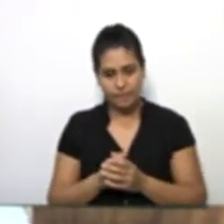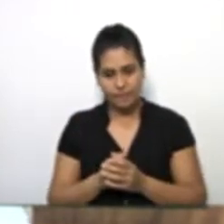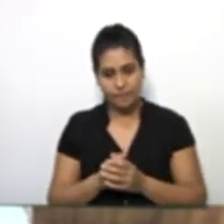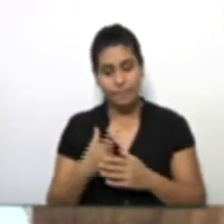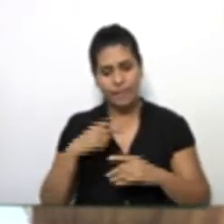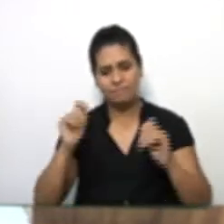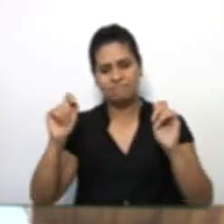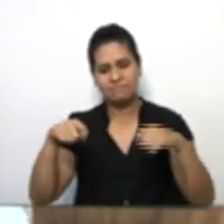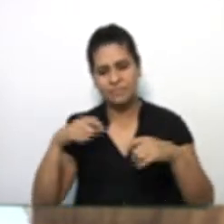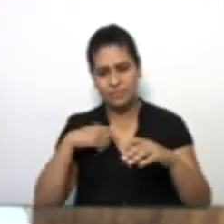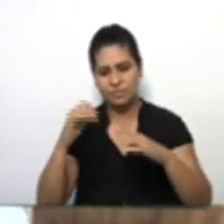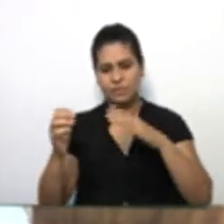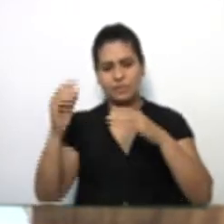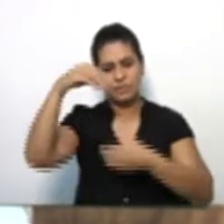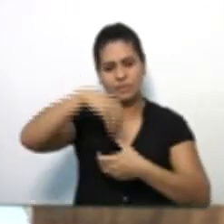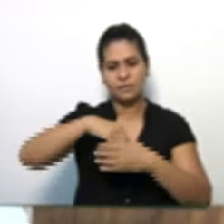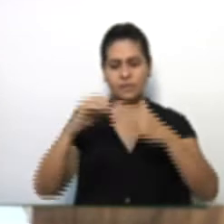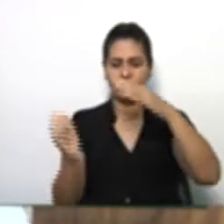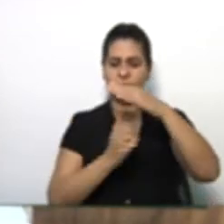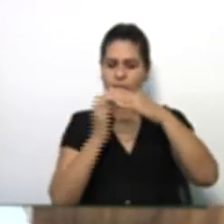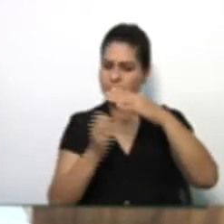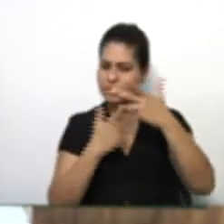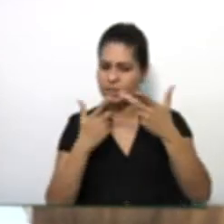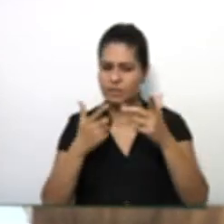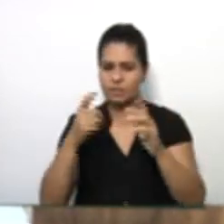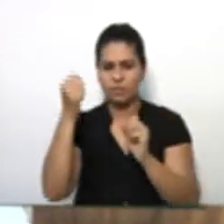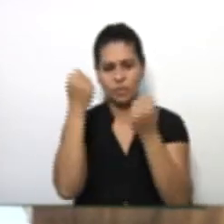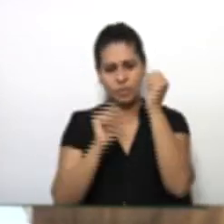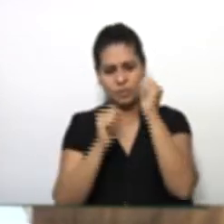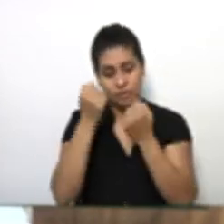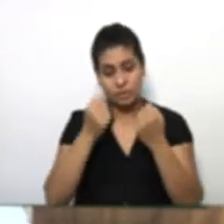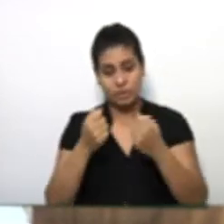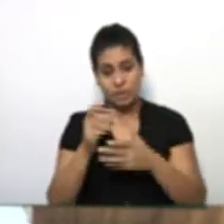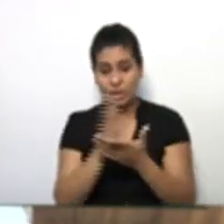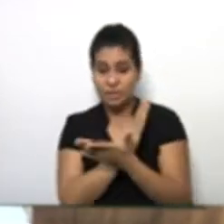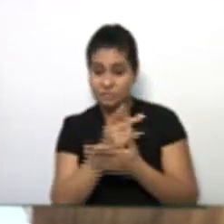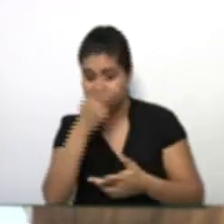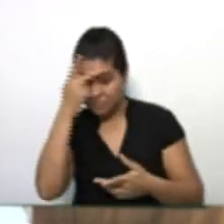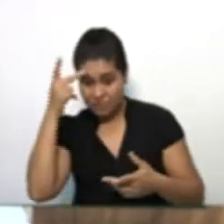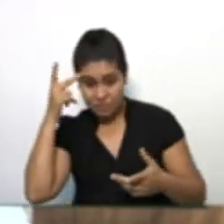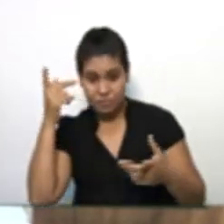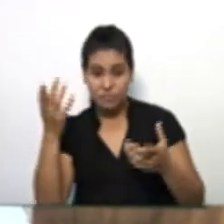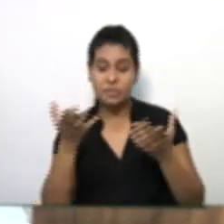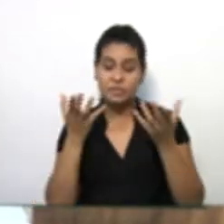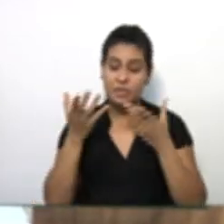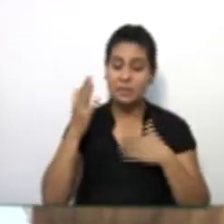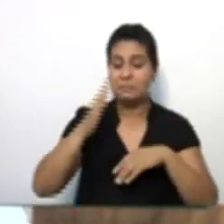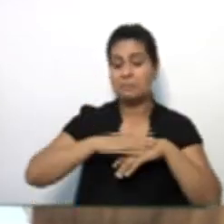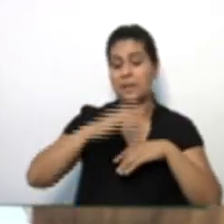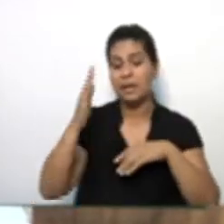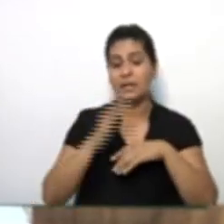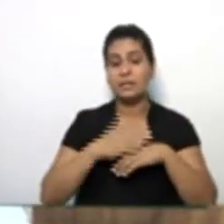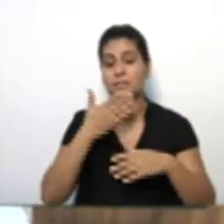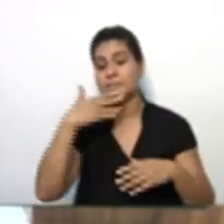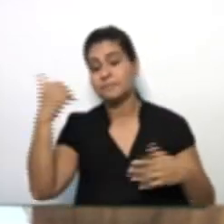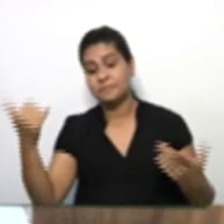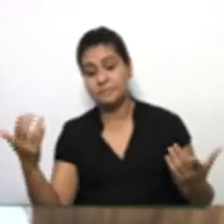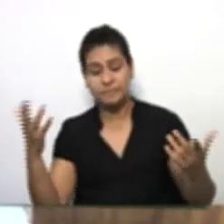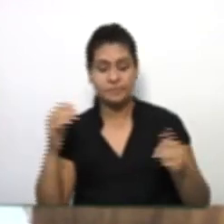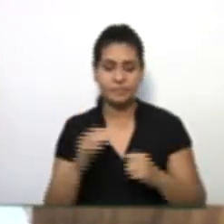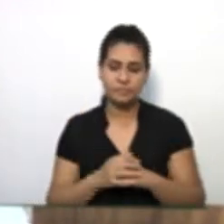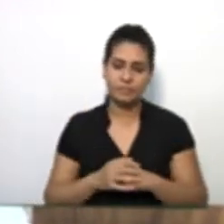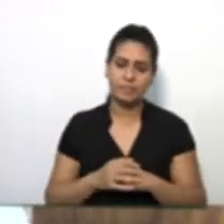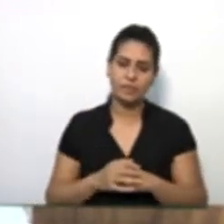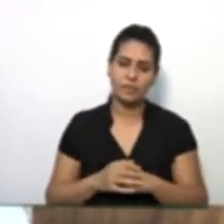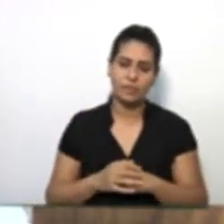ele é uma necessidade dentro das organizações, devido à complexidade que as pessoas vão tendo, as pessoas vão querendo cada vez coisas melhores.